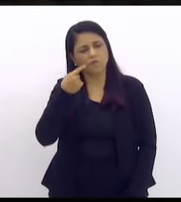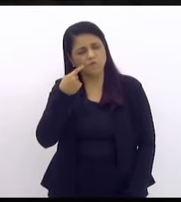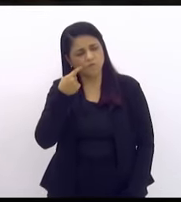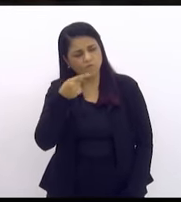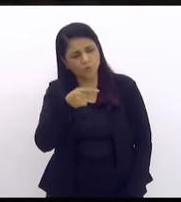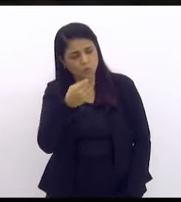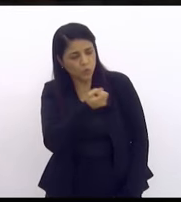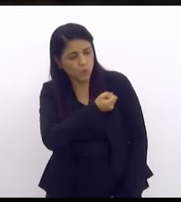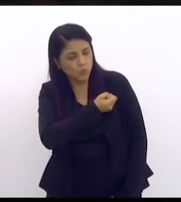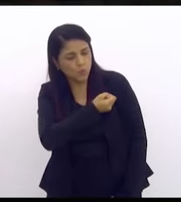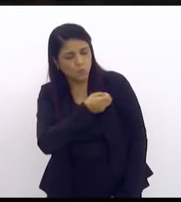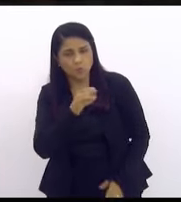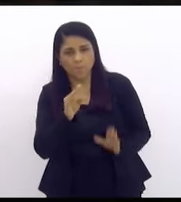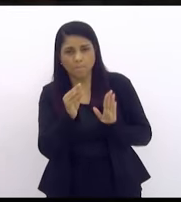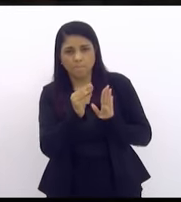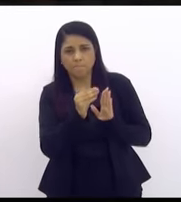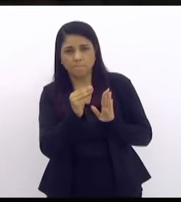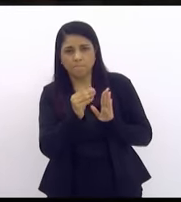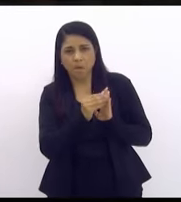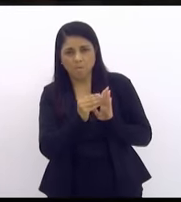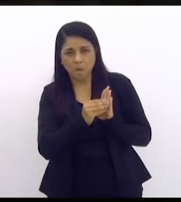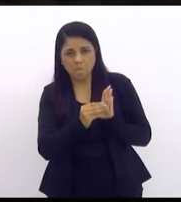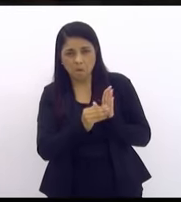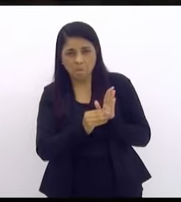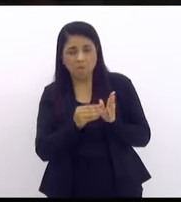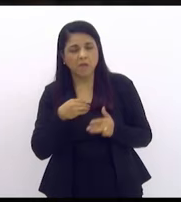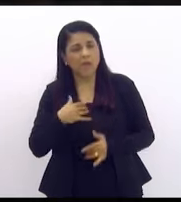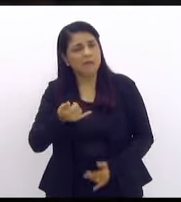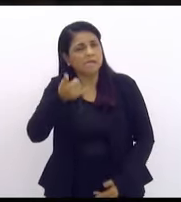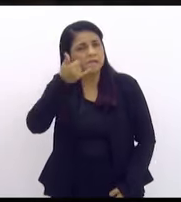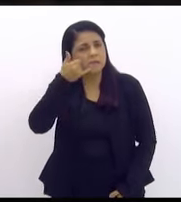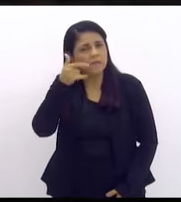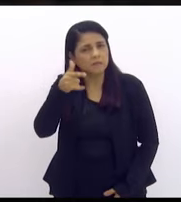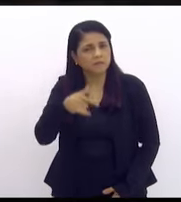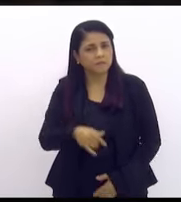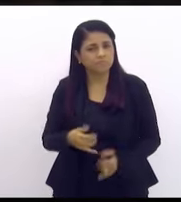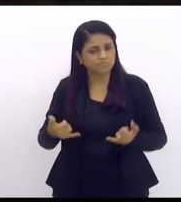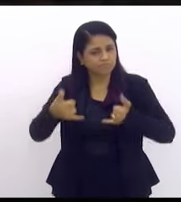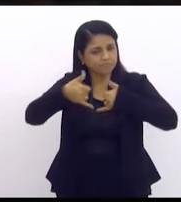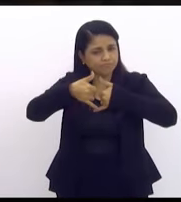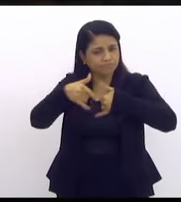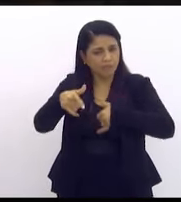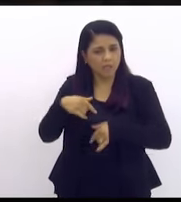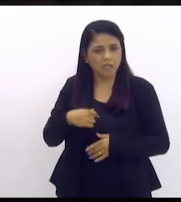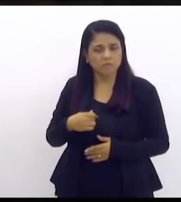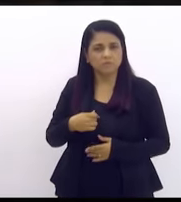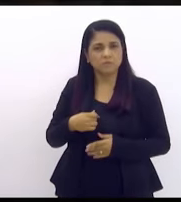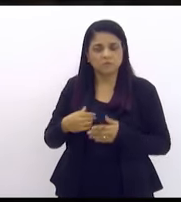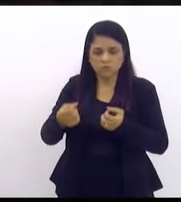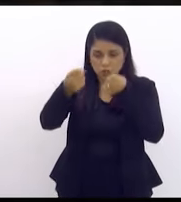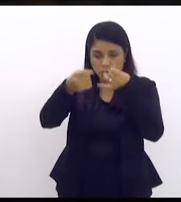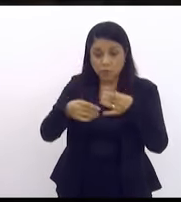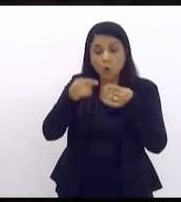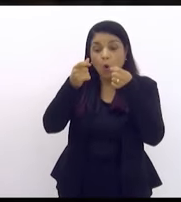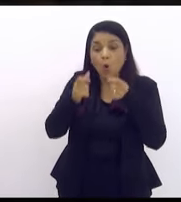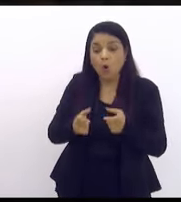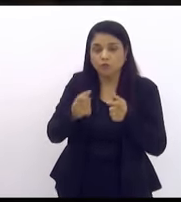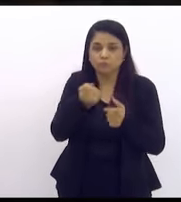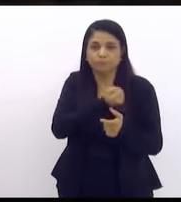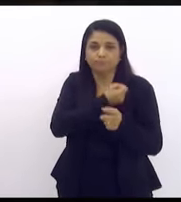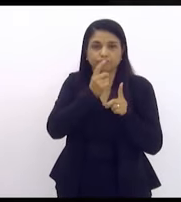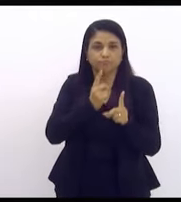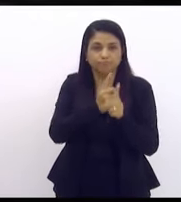ele colocou. E telefonei para ele. E ele me deu a fonte. E eu fui na fonte, que é